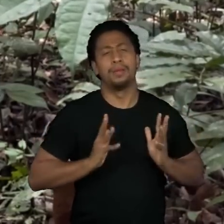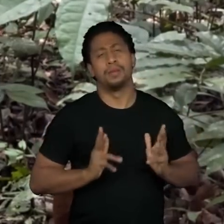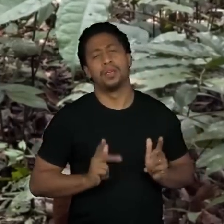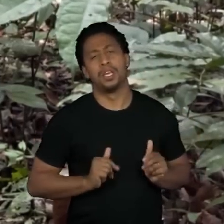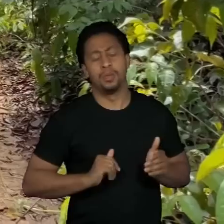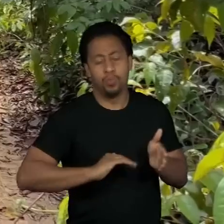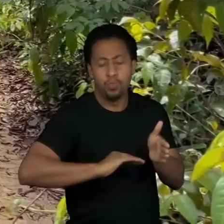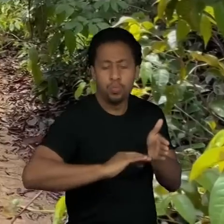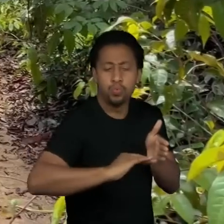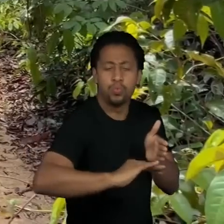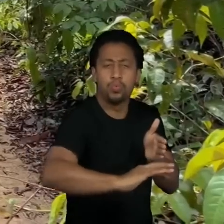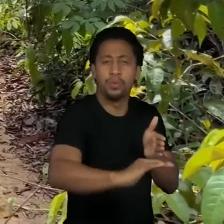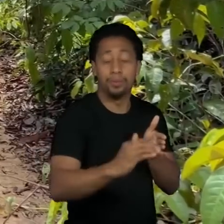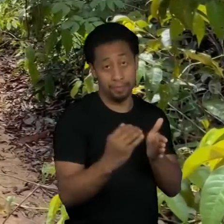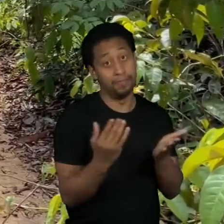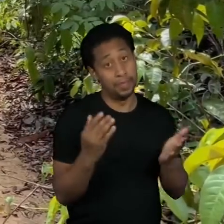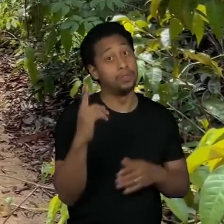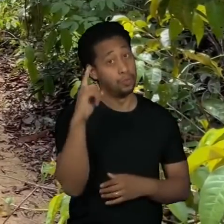na Amazônia.